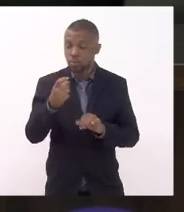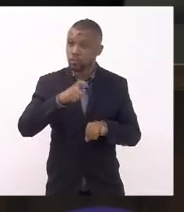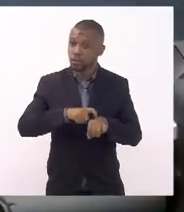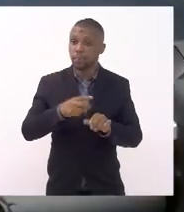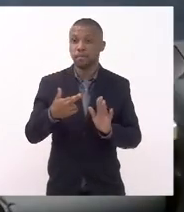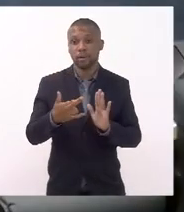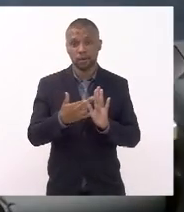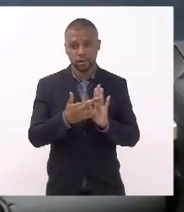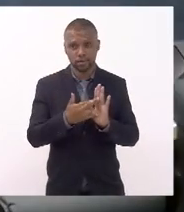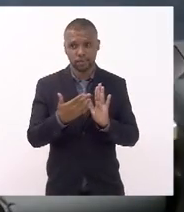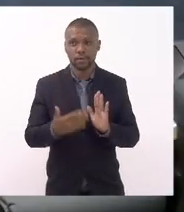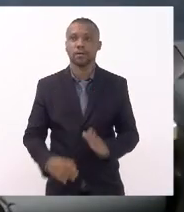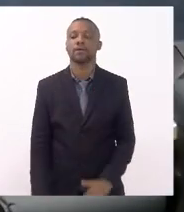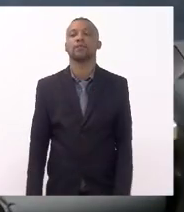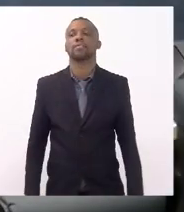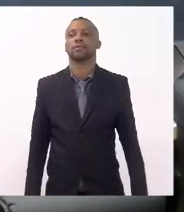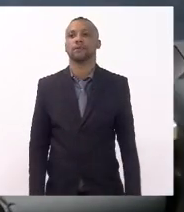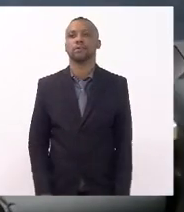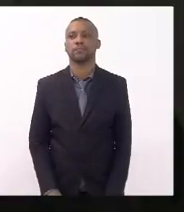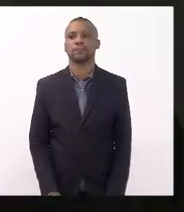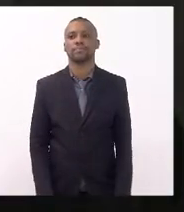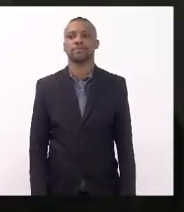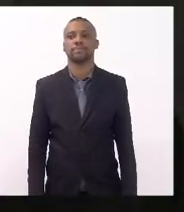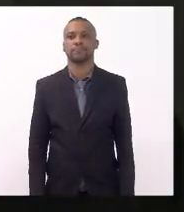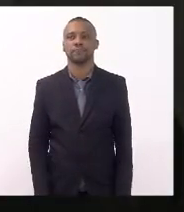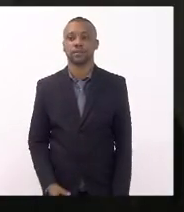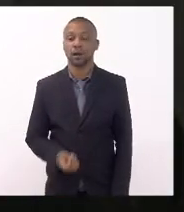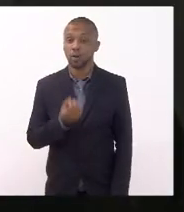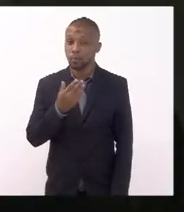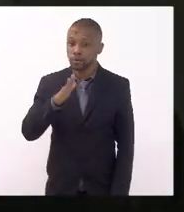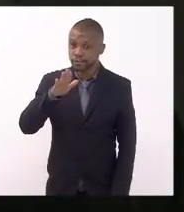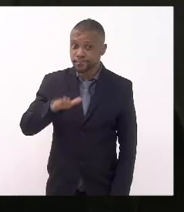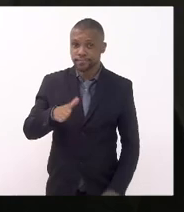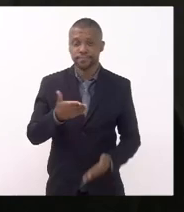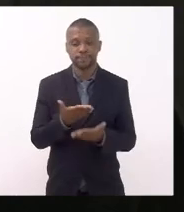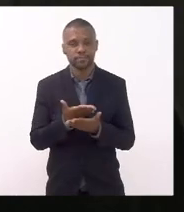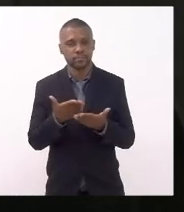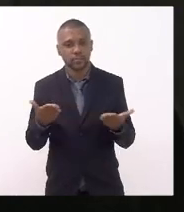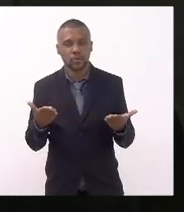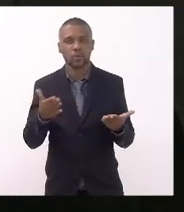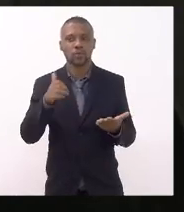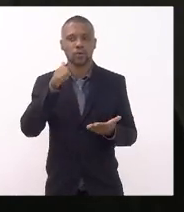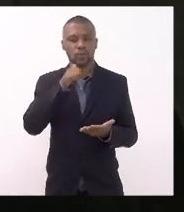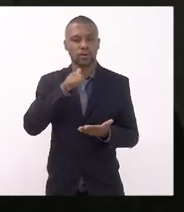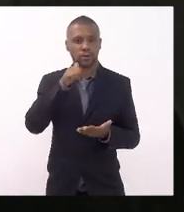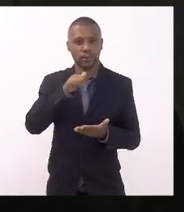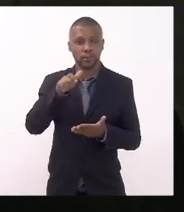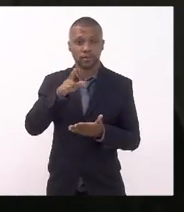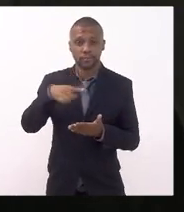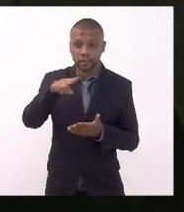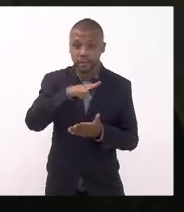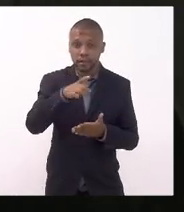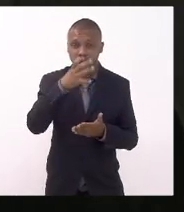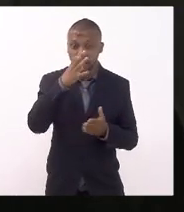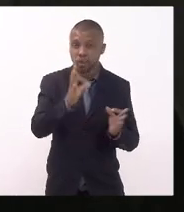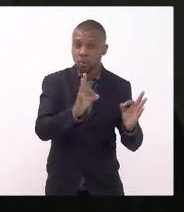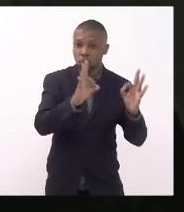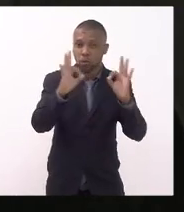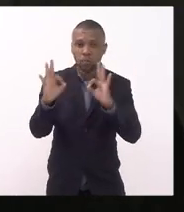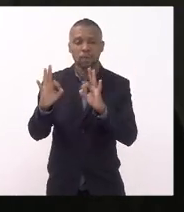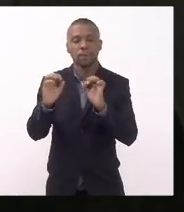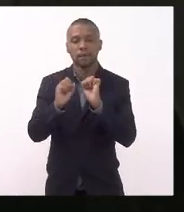regimental. Uma boa tarde a todos e a todas que nos acompanham pela TV Alerj, pelas